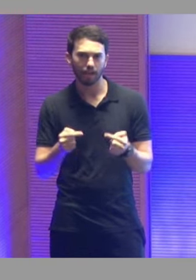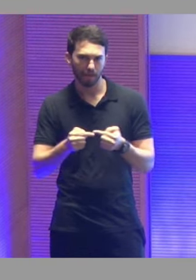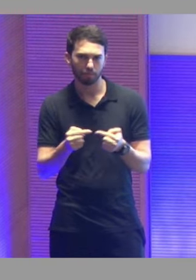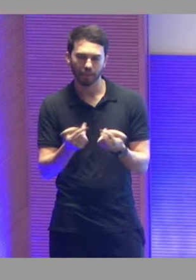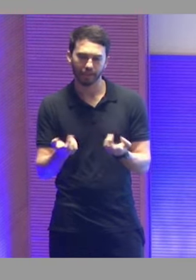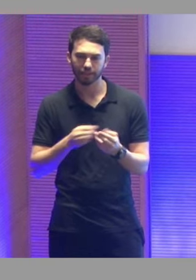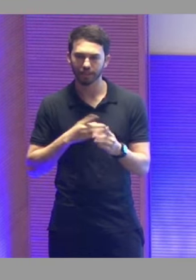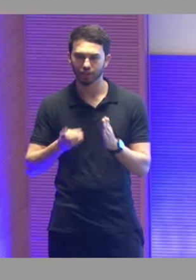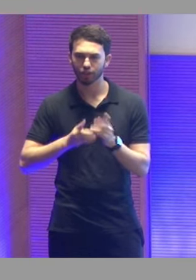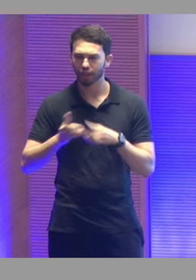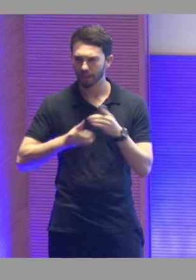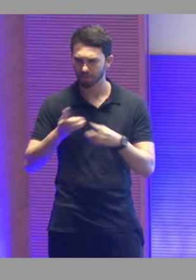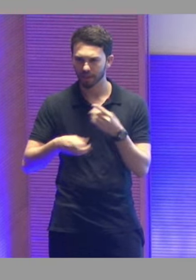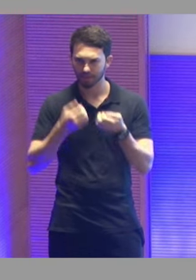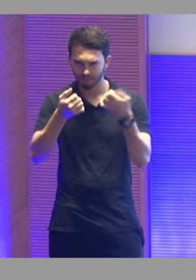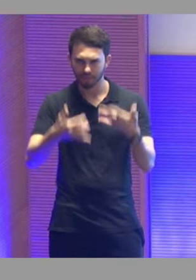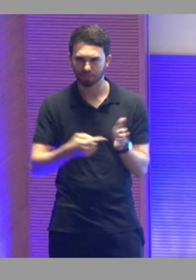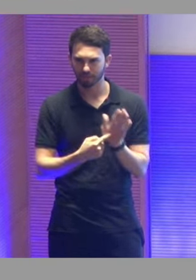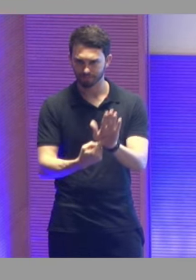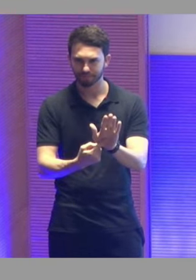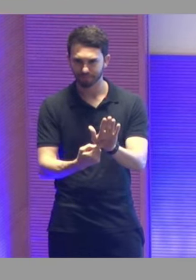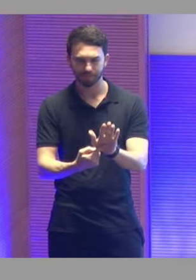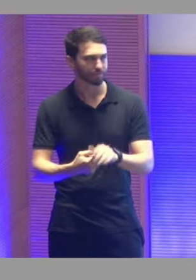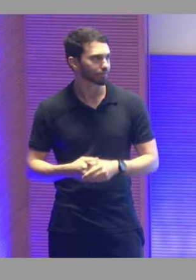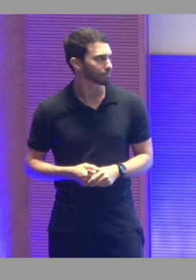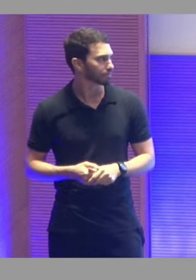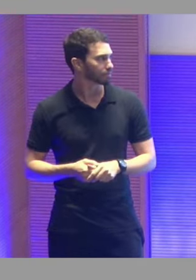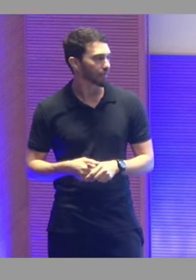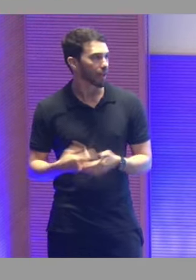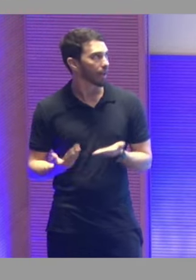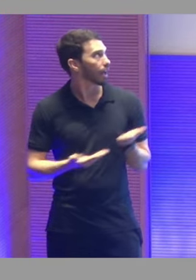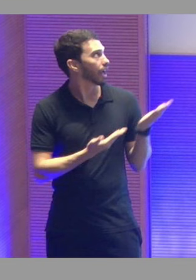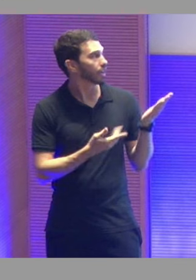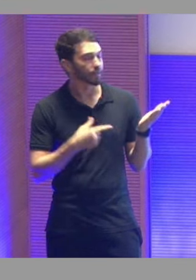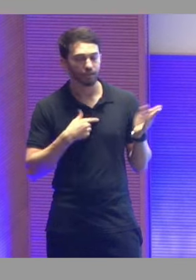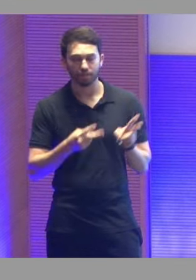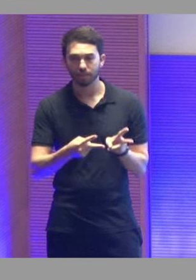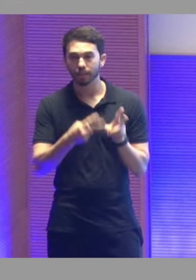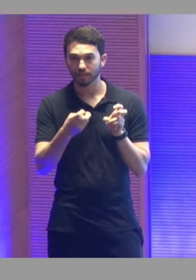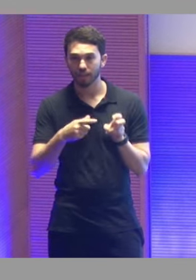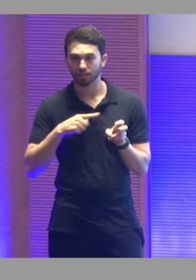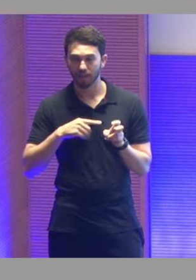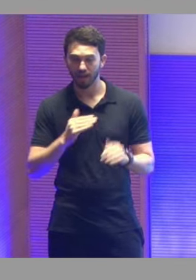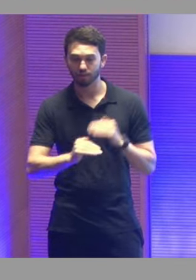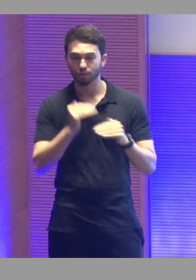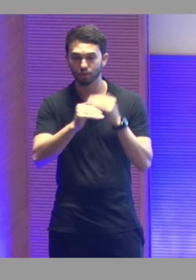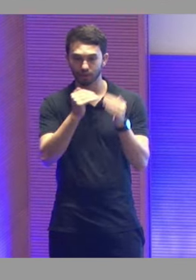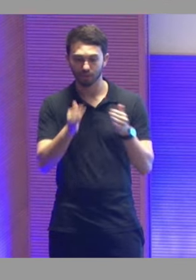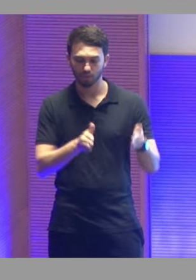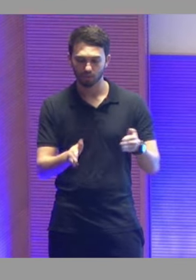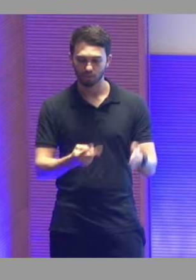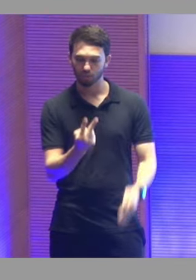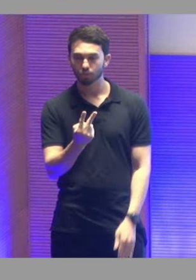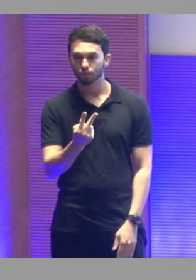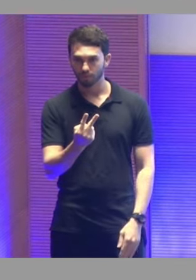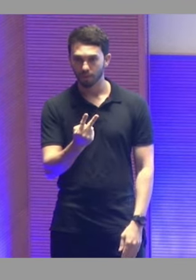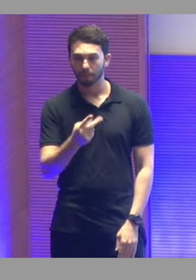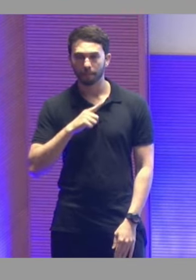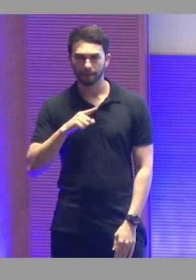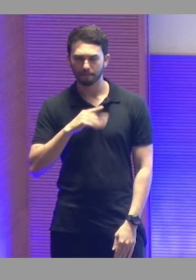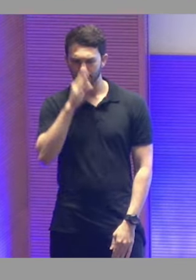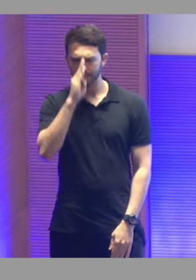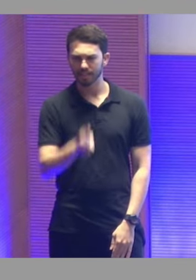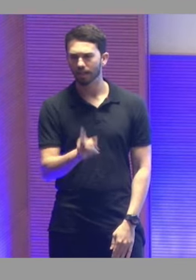dinâmica que a gente apresenta para vocês aqui a gente apresenta a evolução das emissões de Esopo 2 então emissões